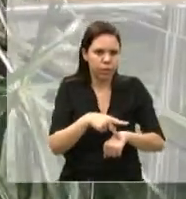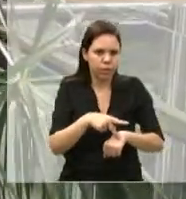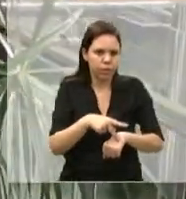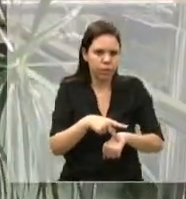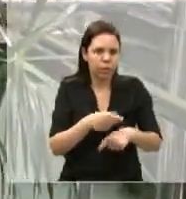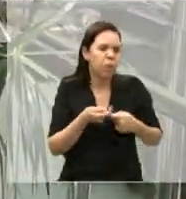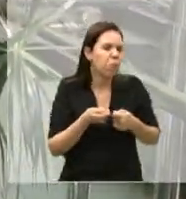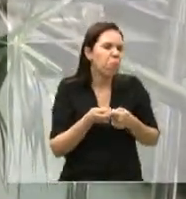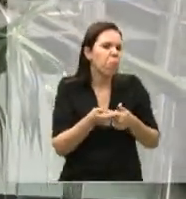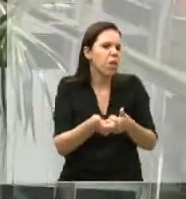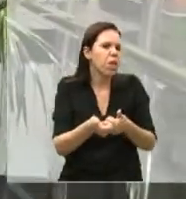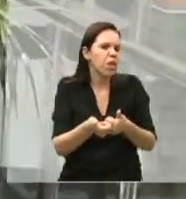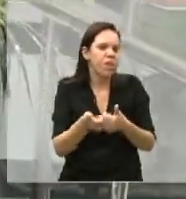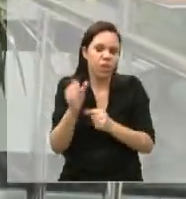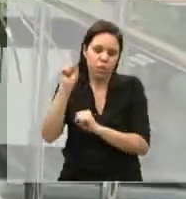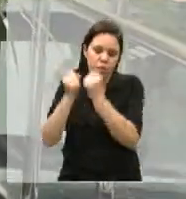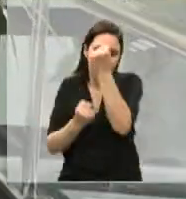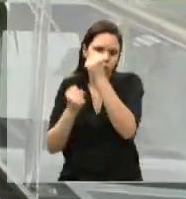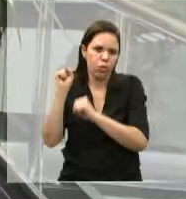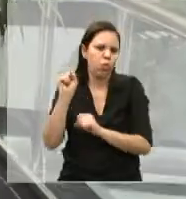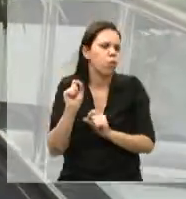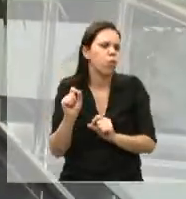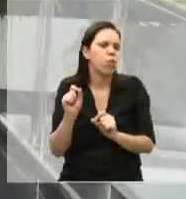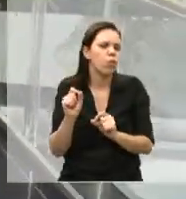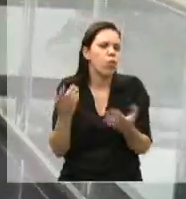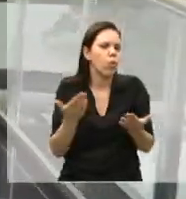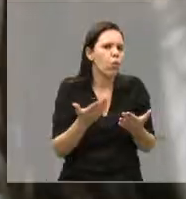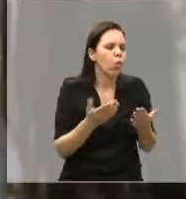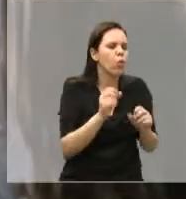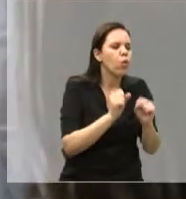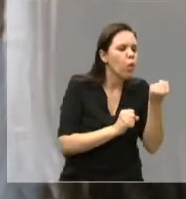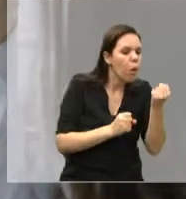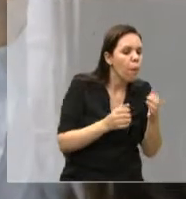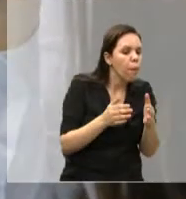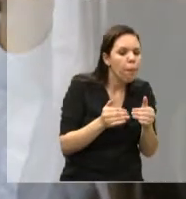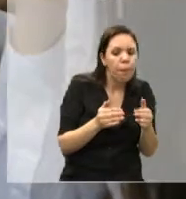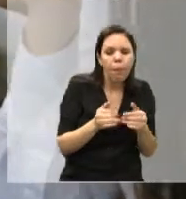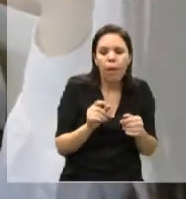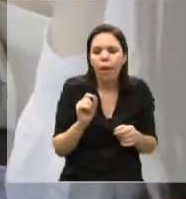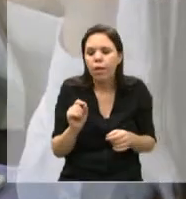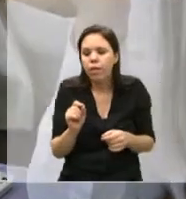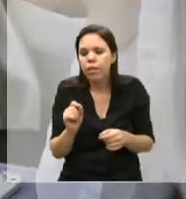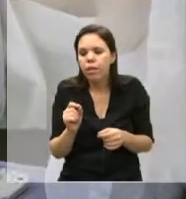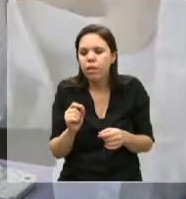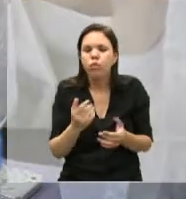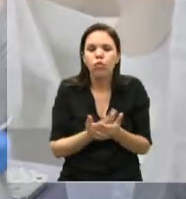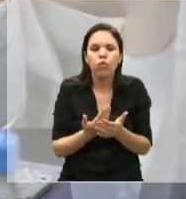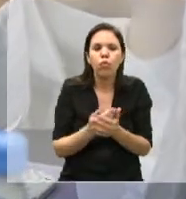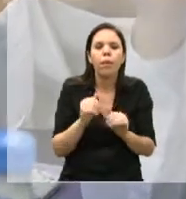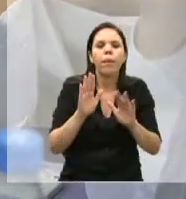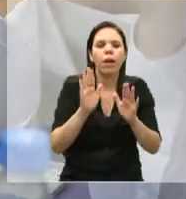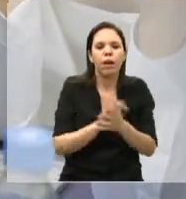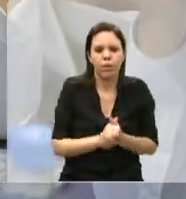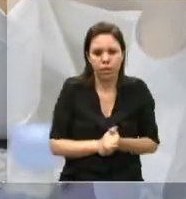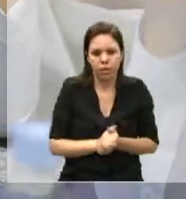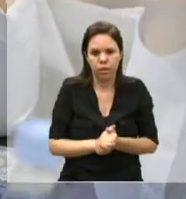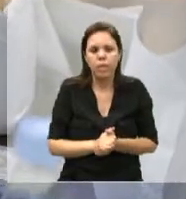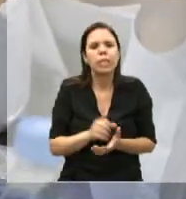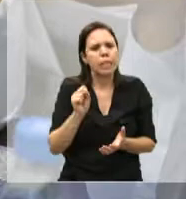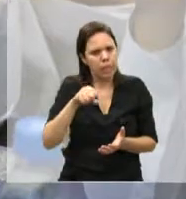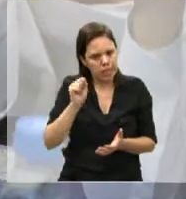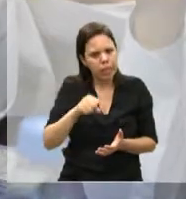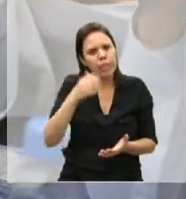desse benefício para as indústrias, né? As indústrias hoje pedem esse profissional que estuda mais? Eu não tenho dúvida que